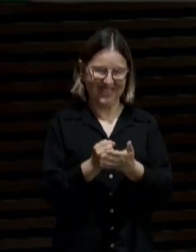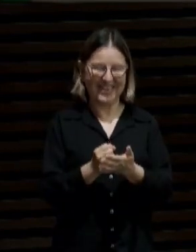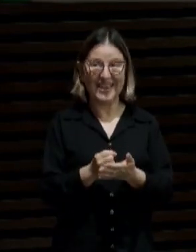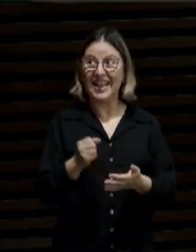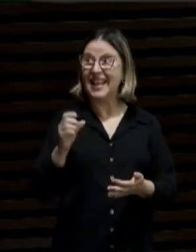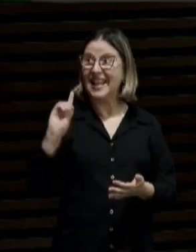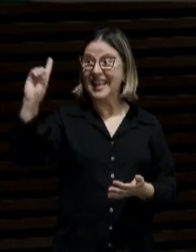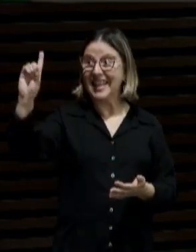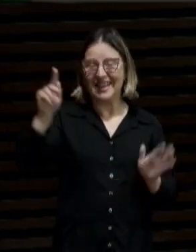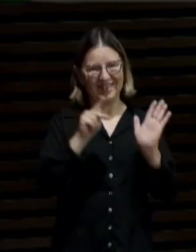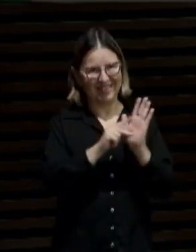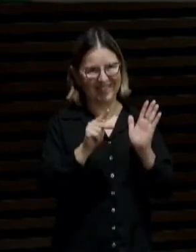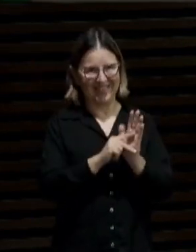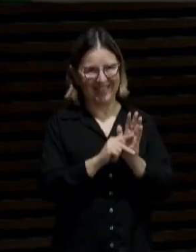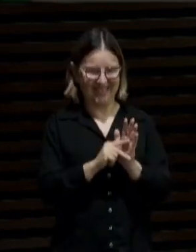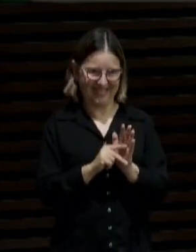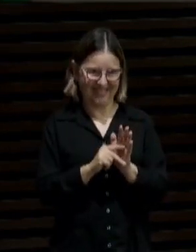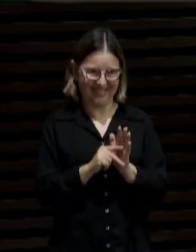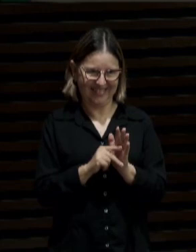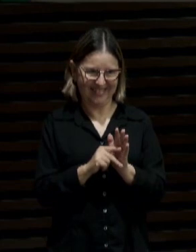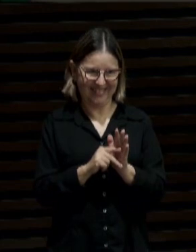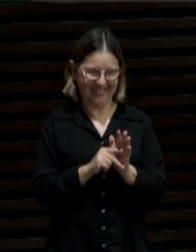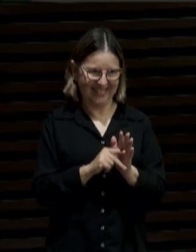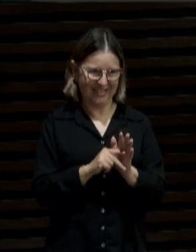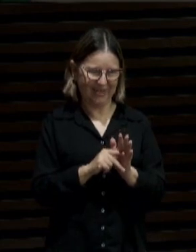mover o coração de Deus para me salvar, isso pode gerar duas reações em você.